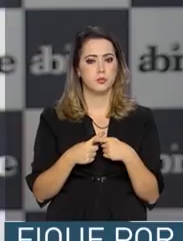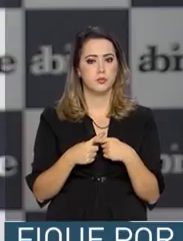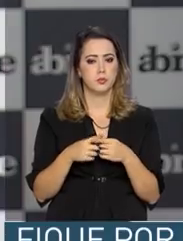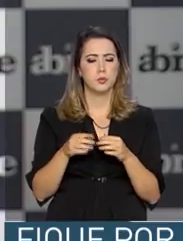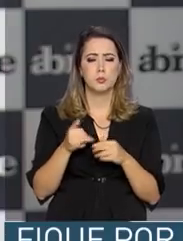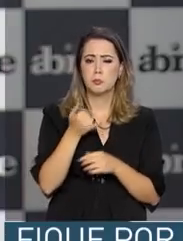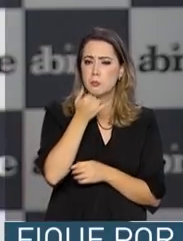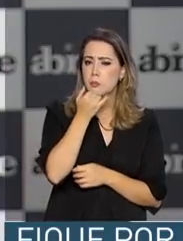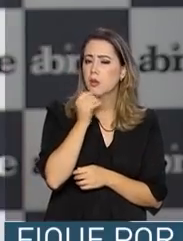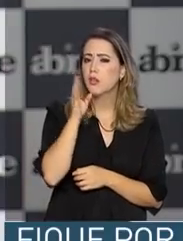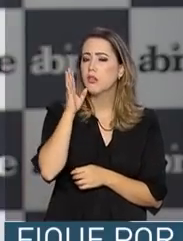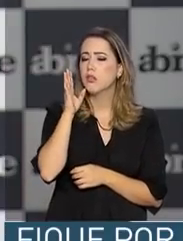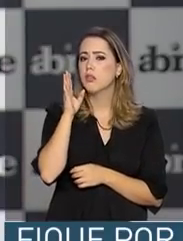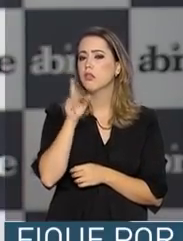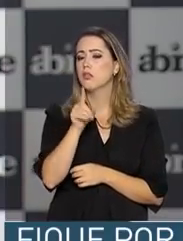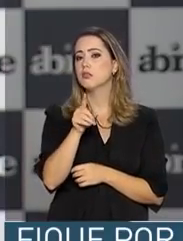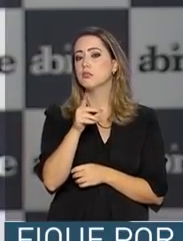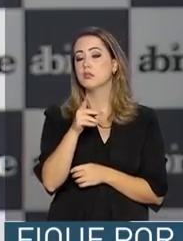Perdão?